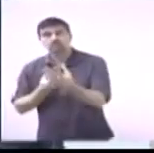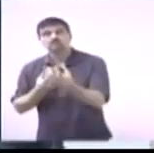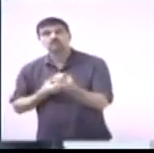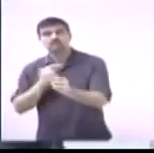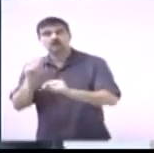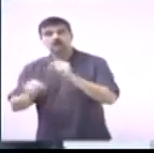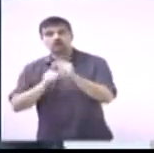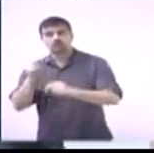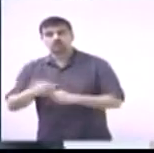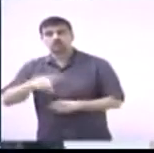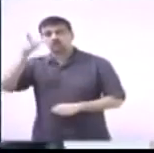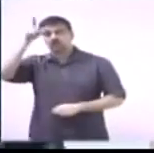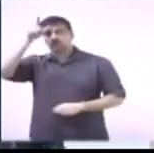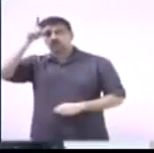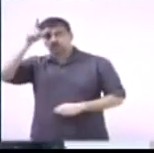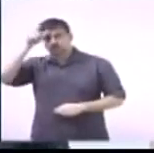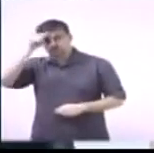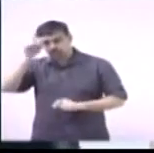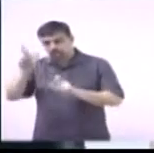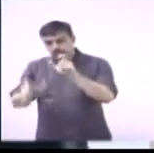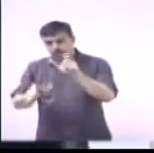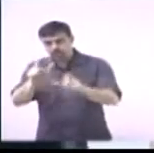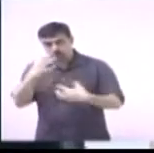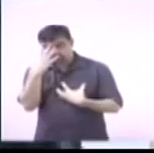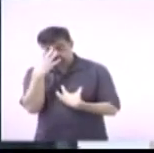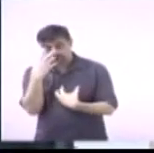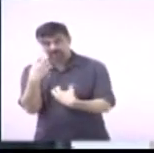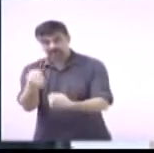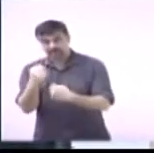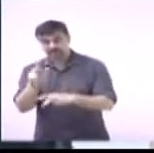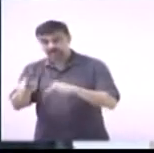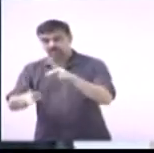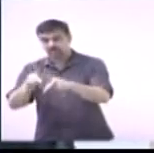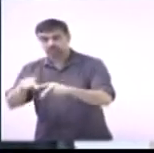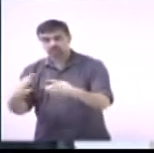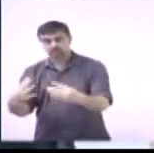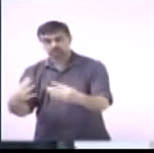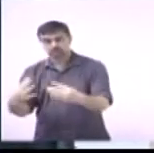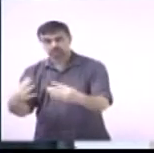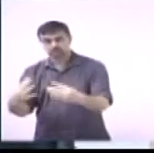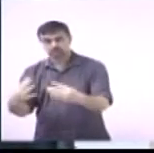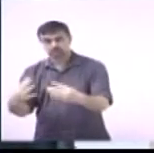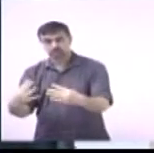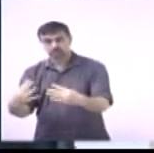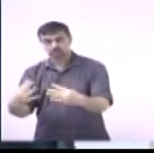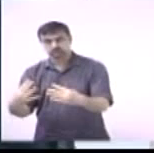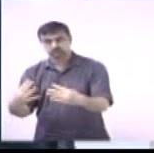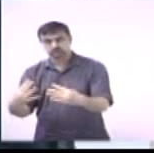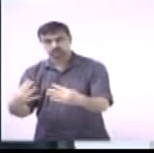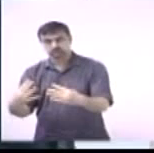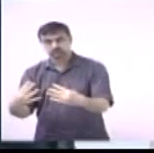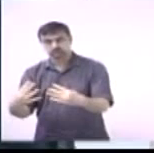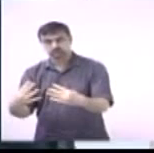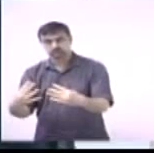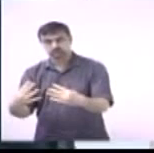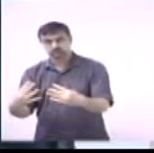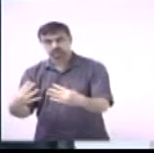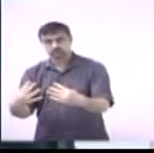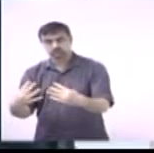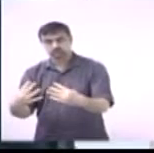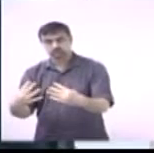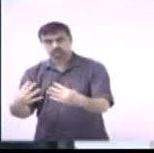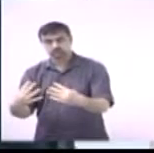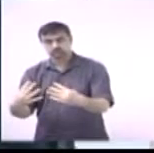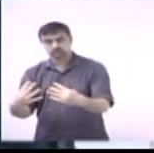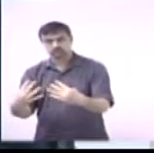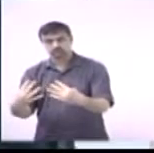aos religiosos da nossa cidade, tranquilidade à nossa população que está nos assistindo até essa hora. Resgatar a ideia principal que